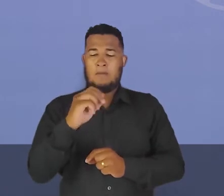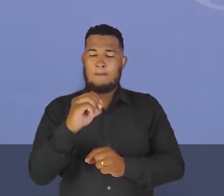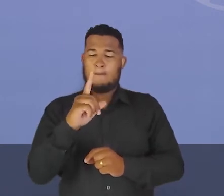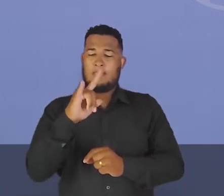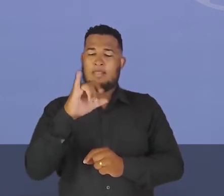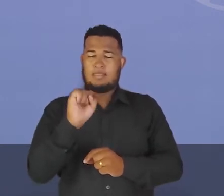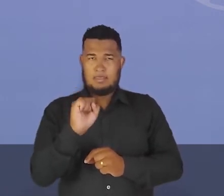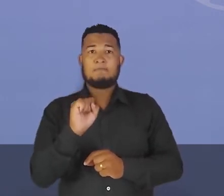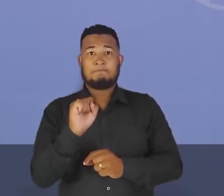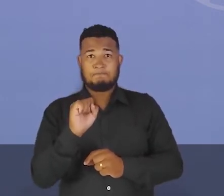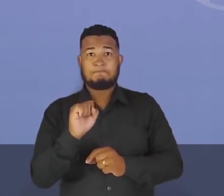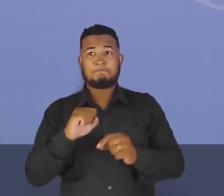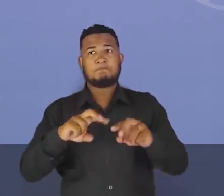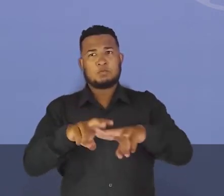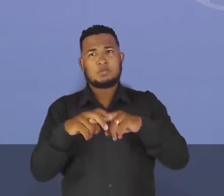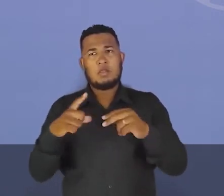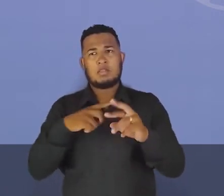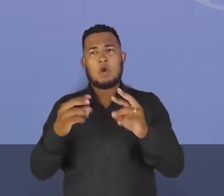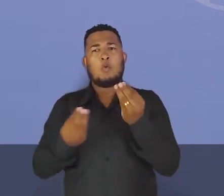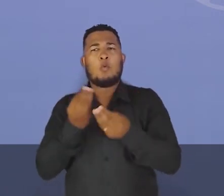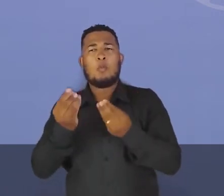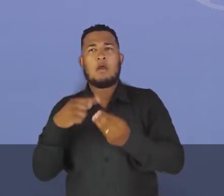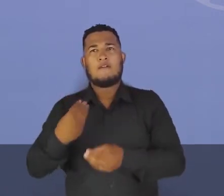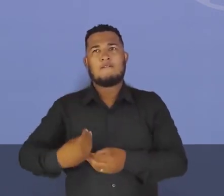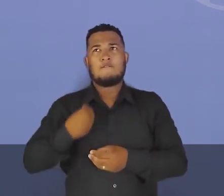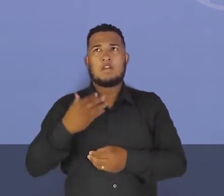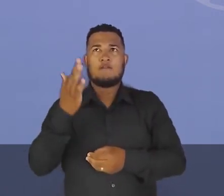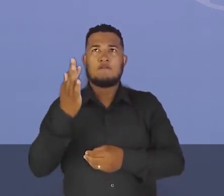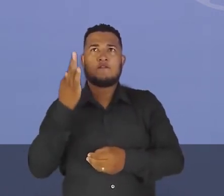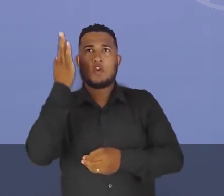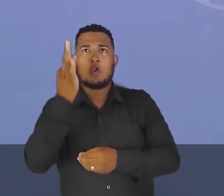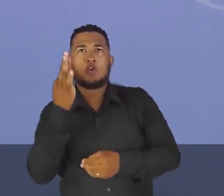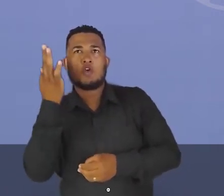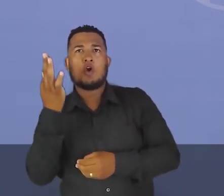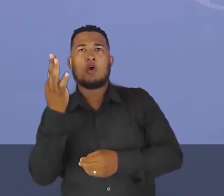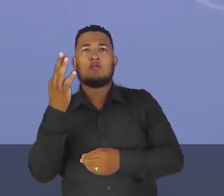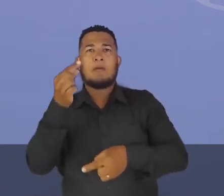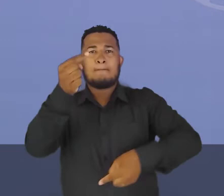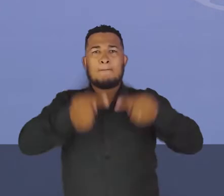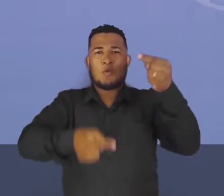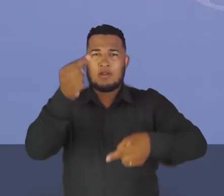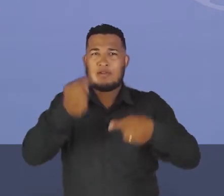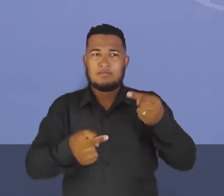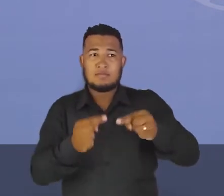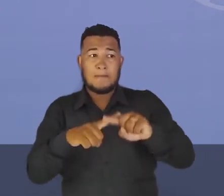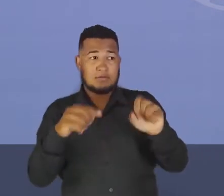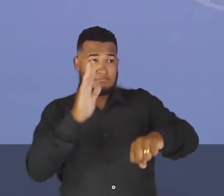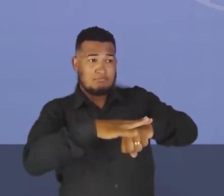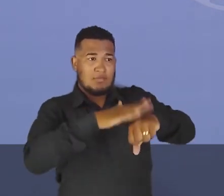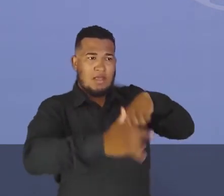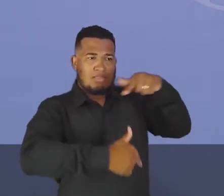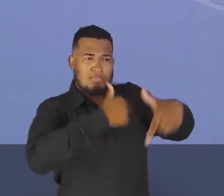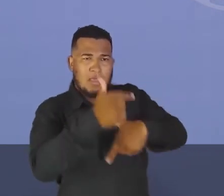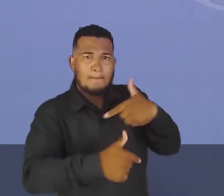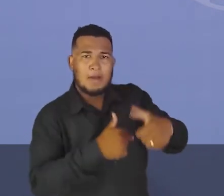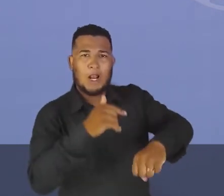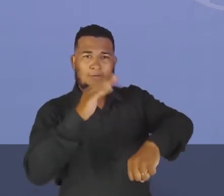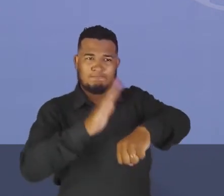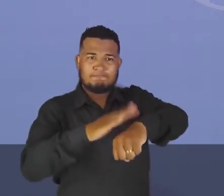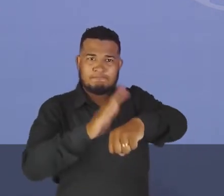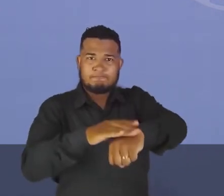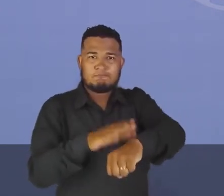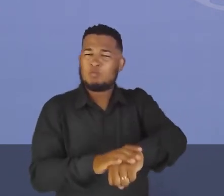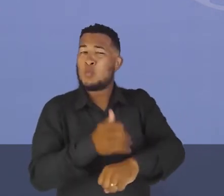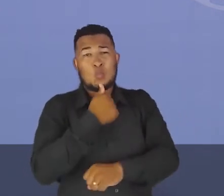relações intelectuais, da vida filosófica, da vida política e não trabalhavam no quesito